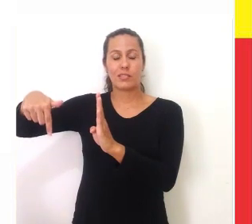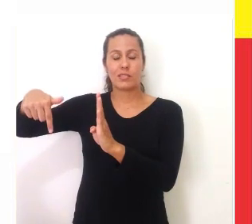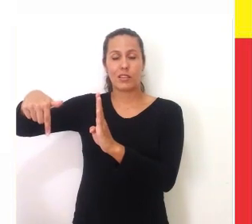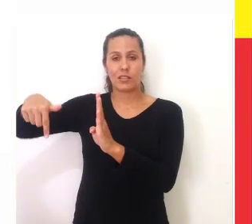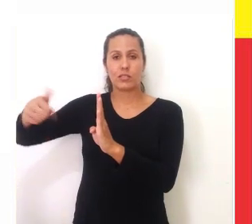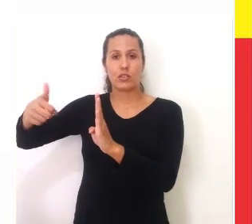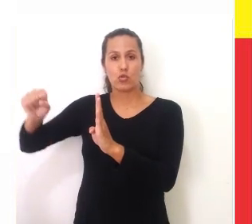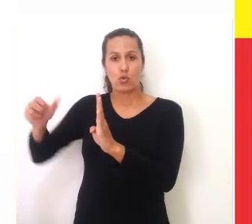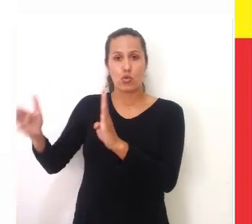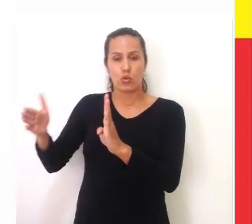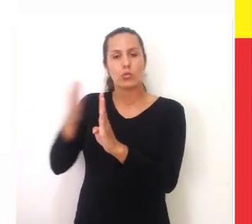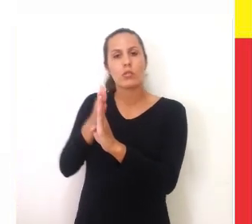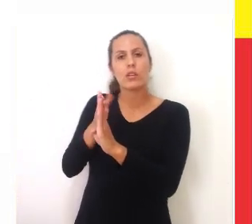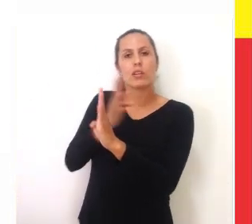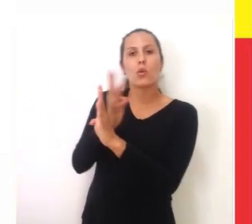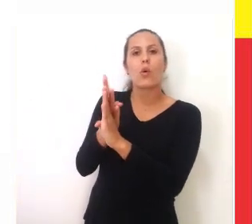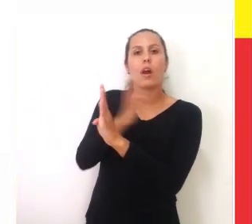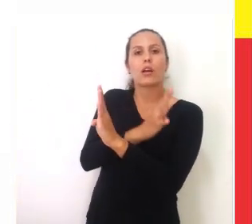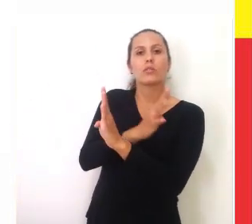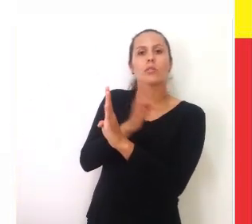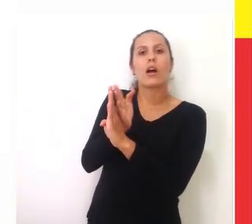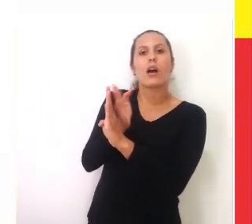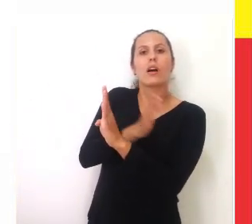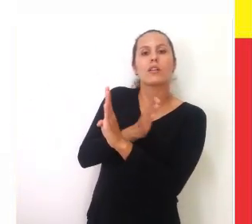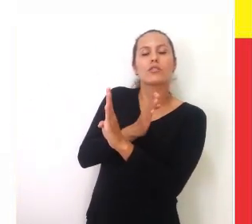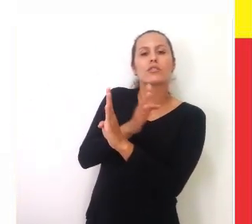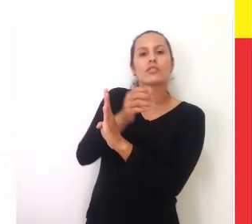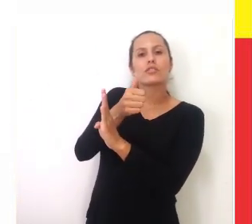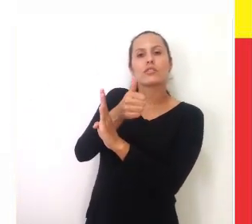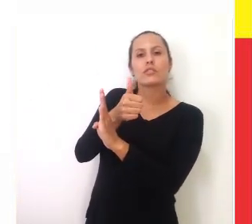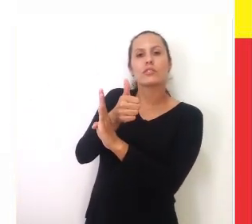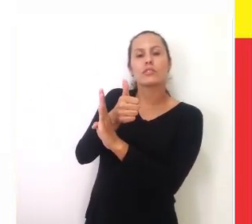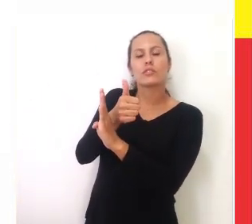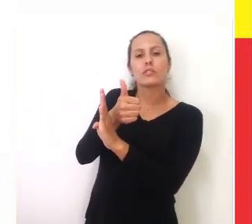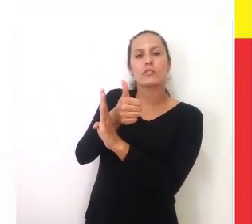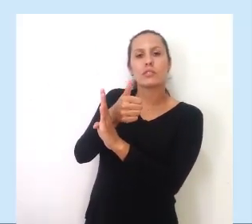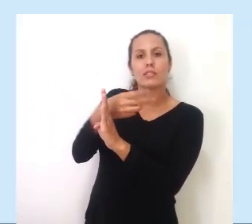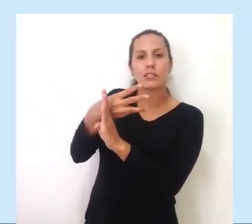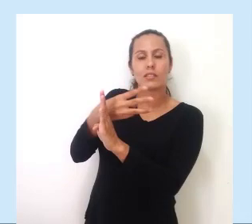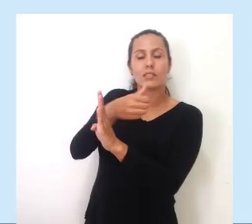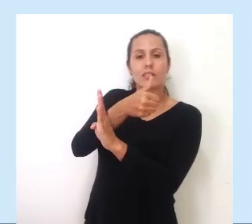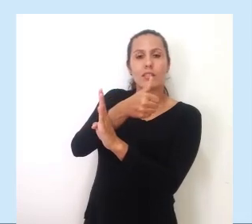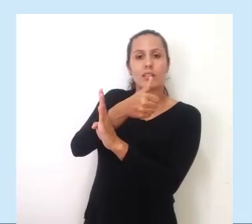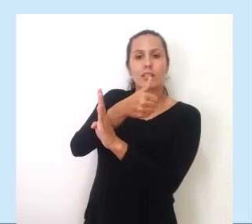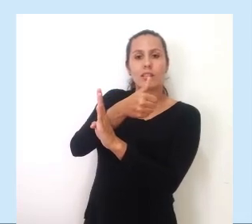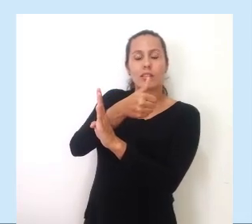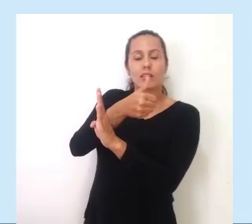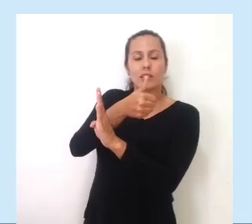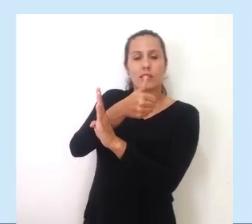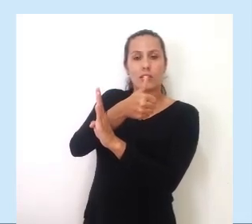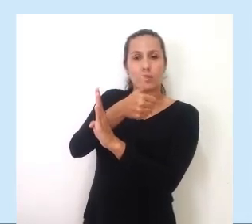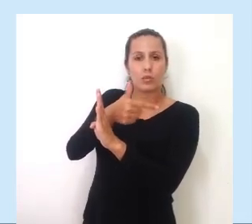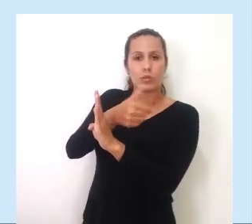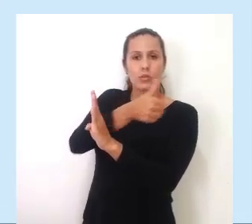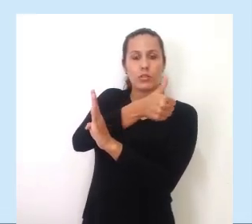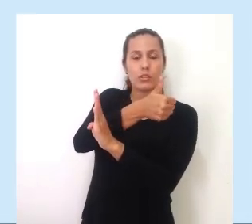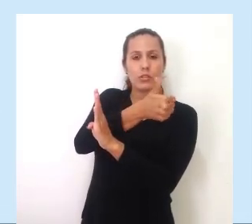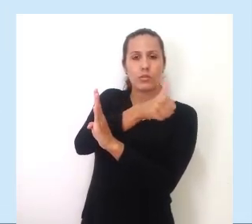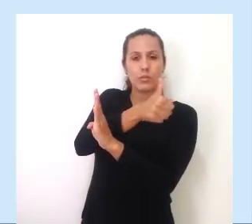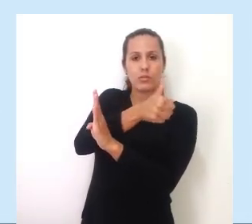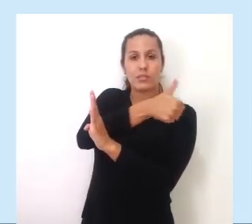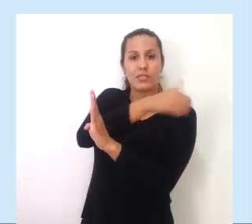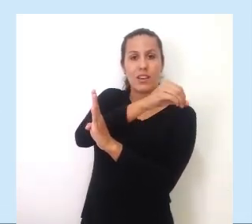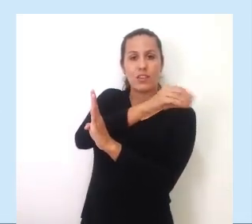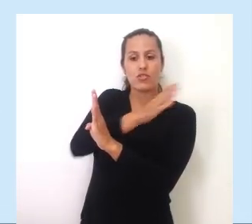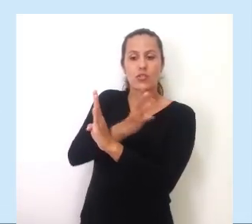também é considerado período fértil. Por que, Dantas? Porque é justamente o